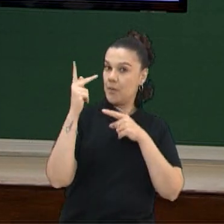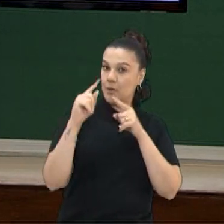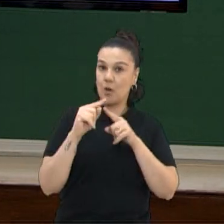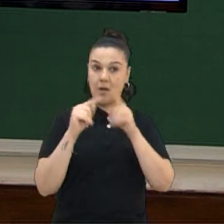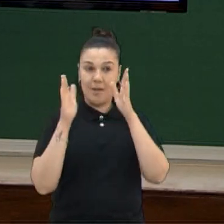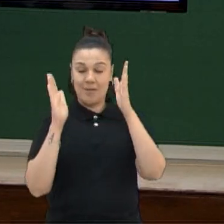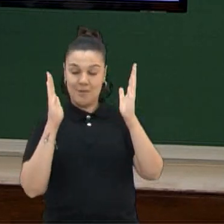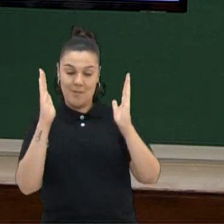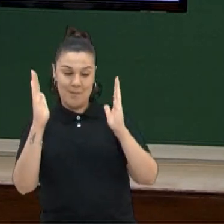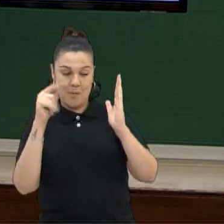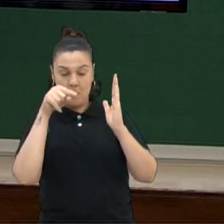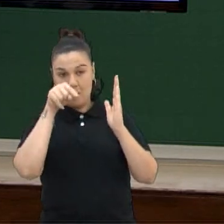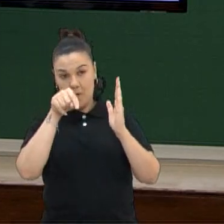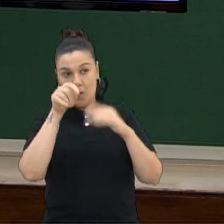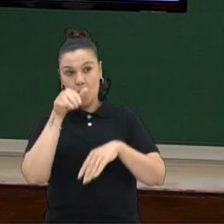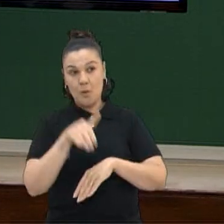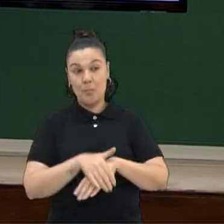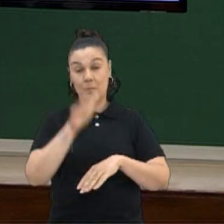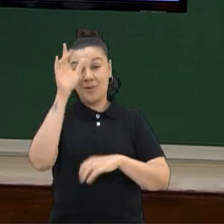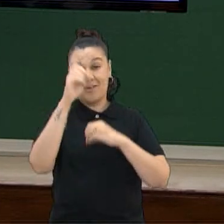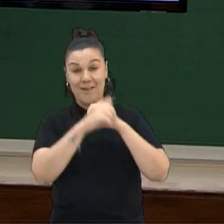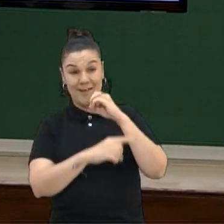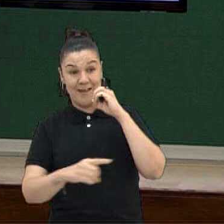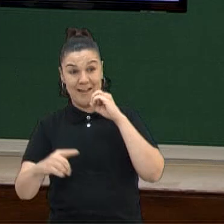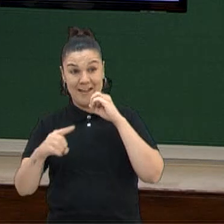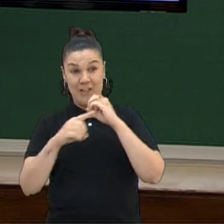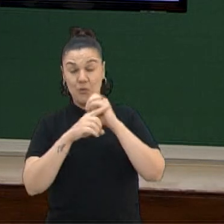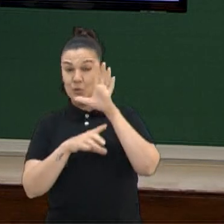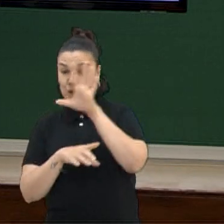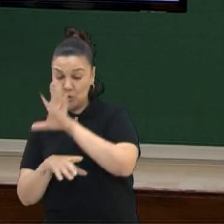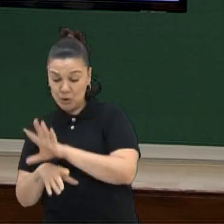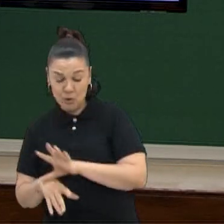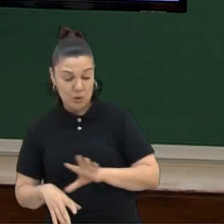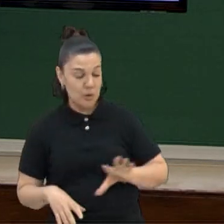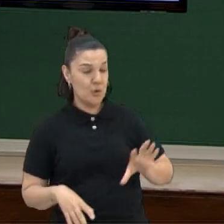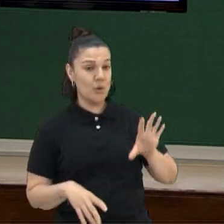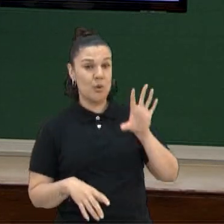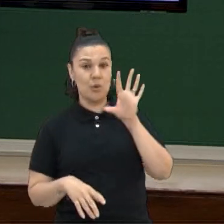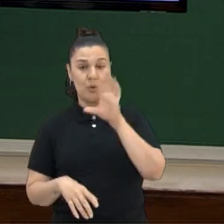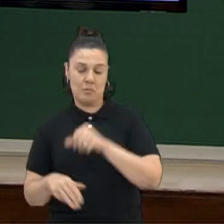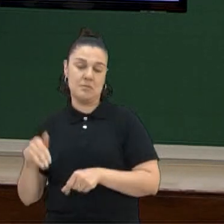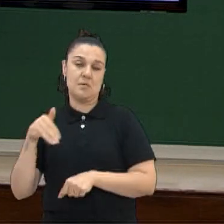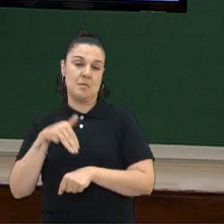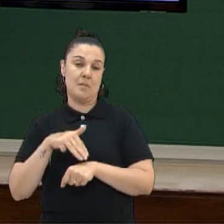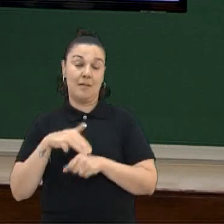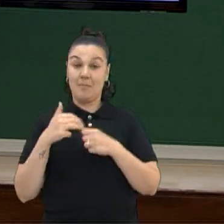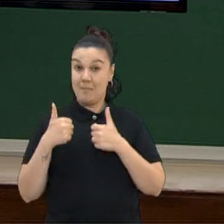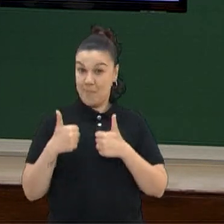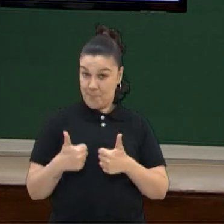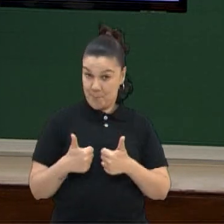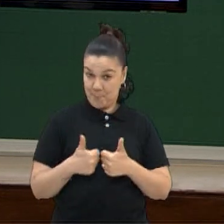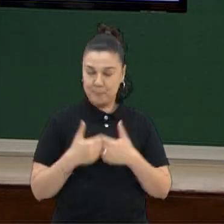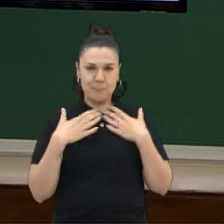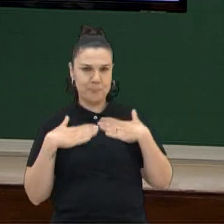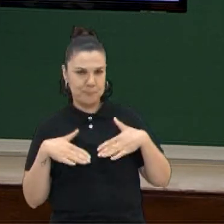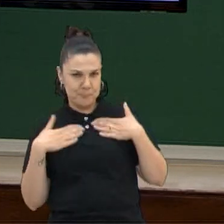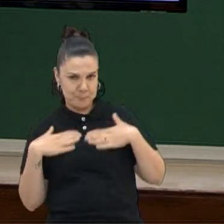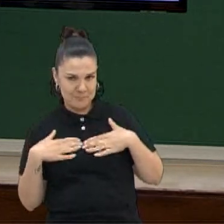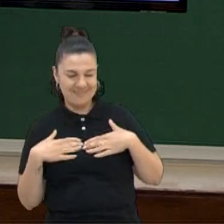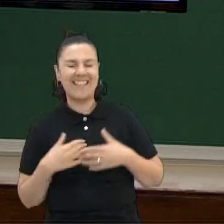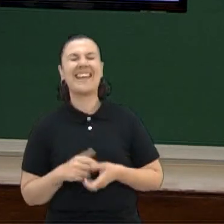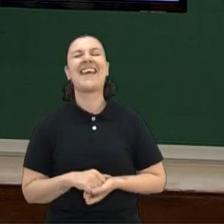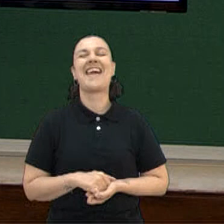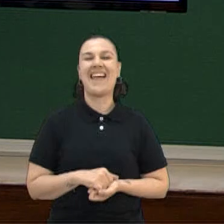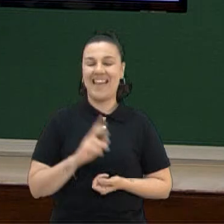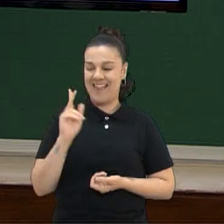no meio da tabela porque ele é mais eletronegativo do que os metais, beleza? Tranquilo?